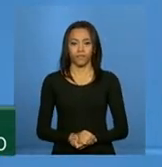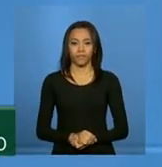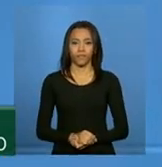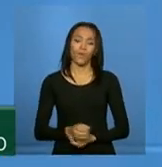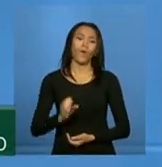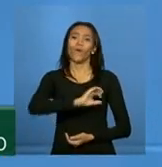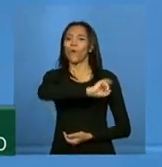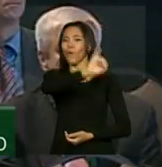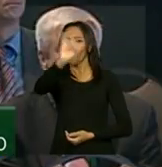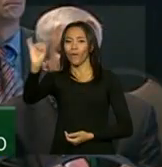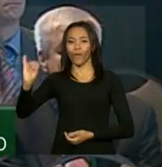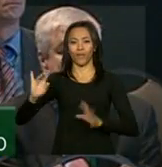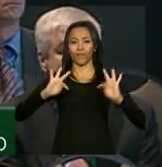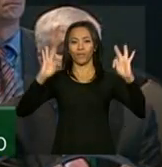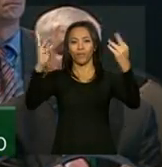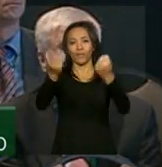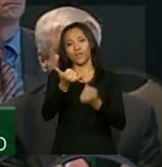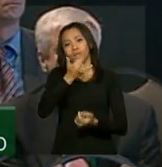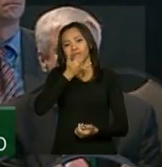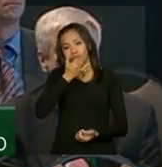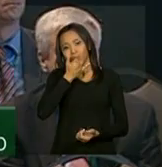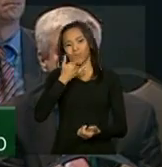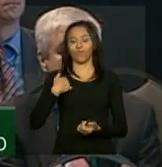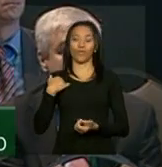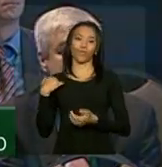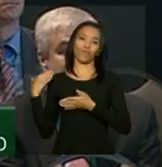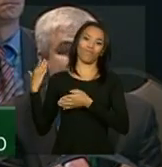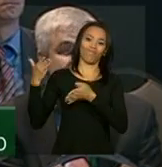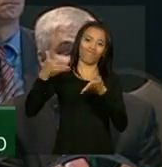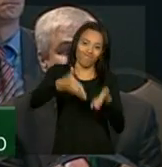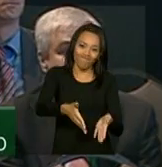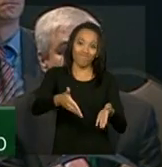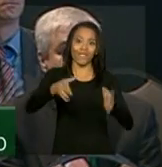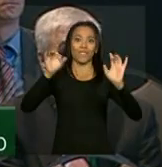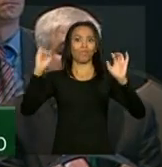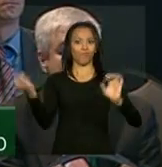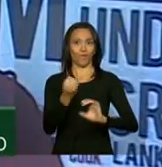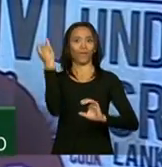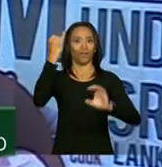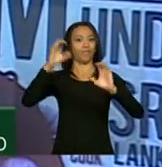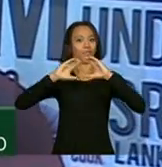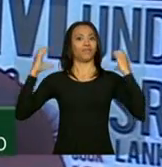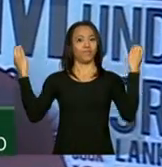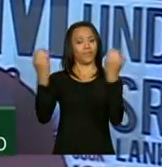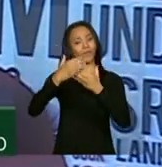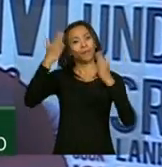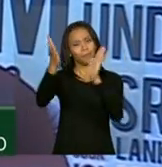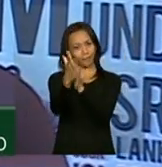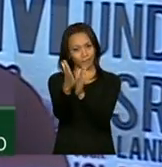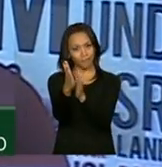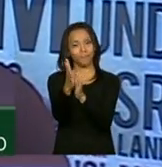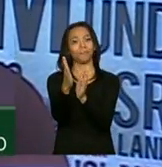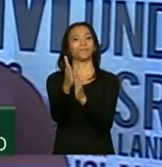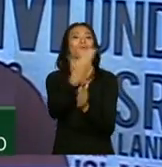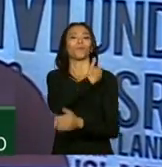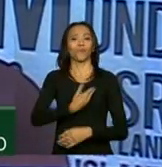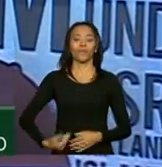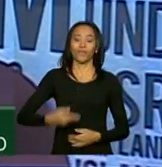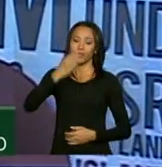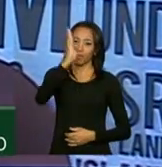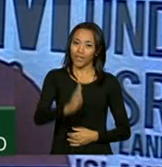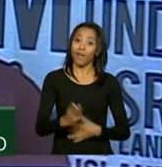Olá a todos. Eu peço perdões por não estar aqui nesse evento tão importante e eu parabenizo o governo brasileiro por receber